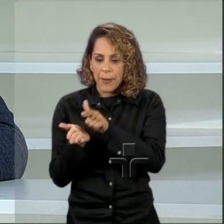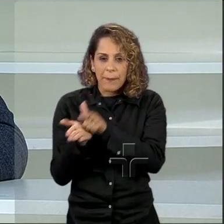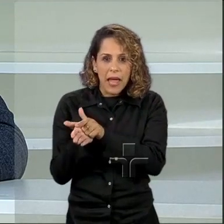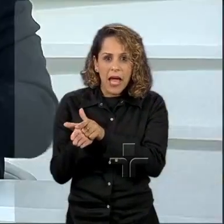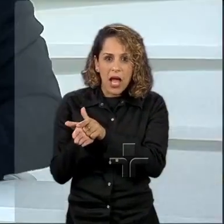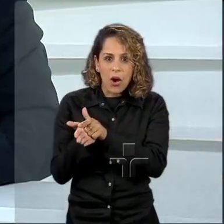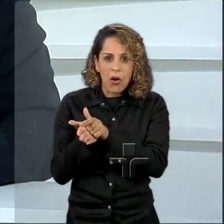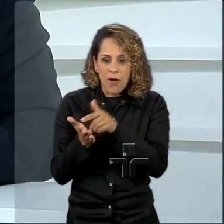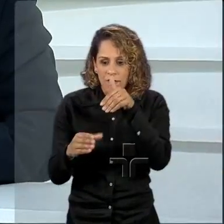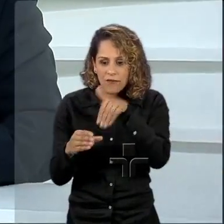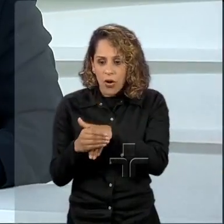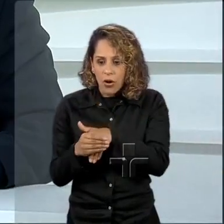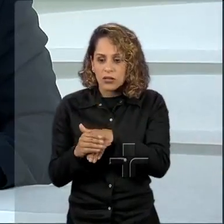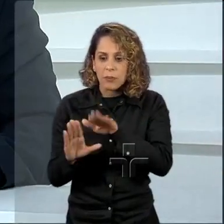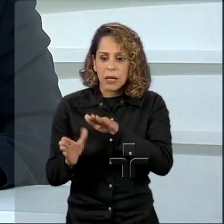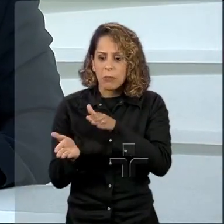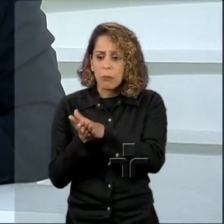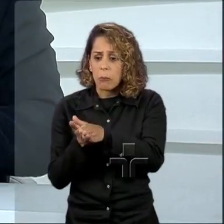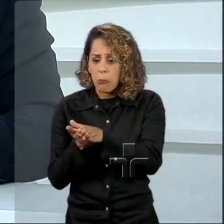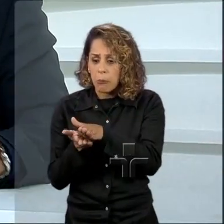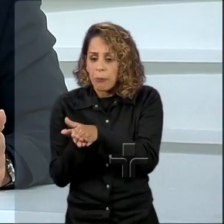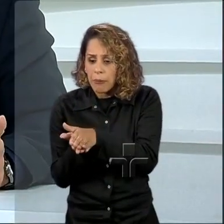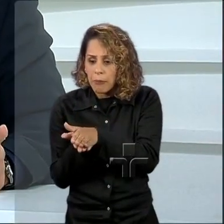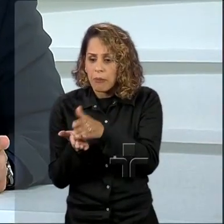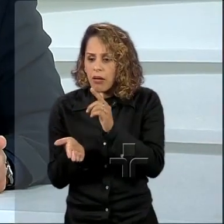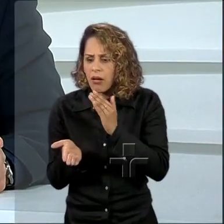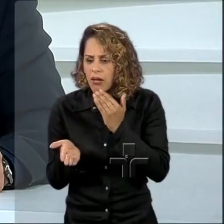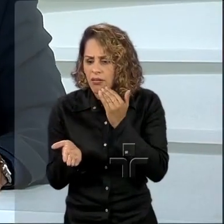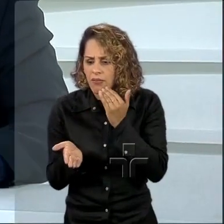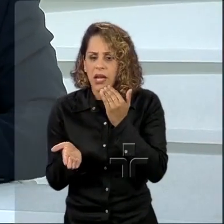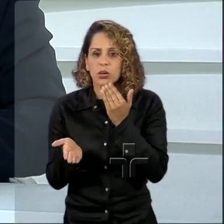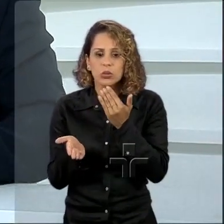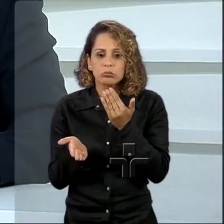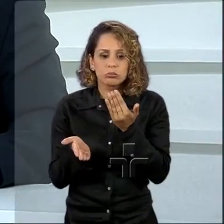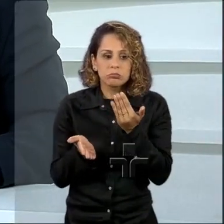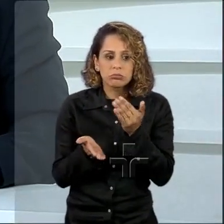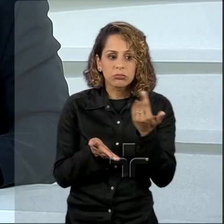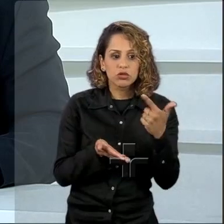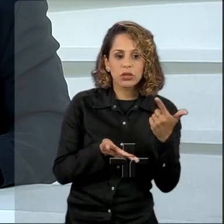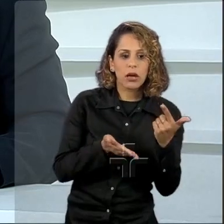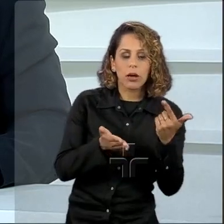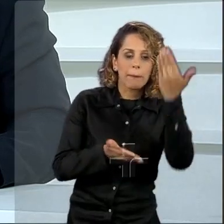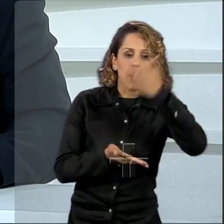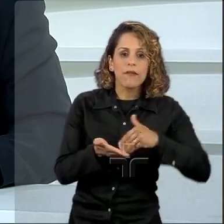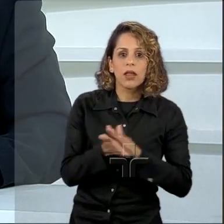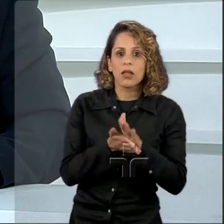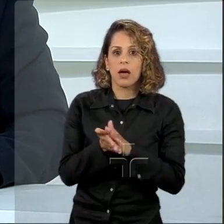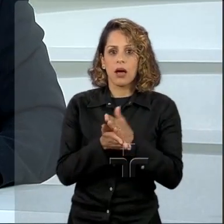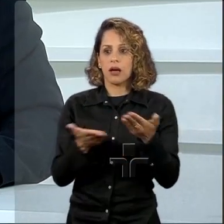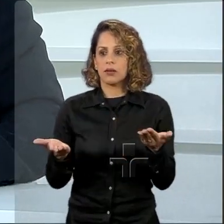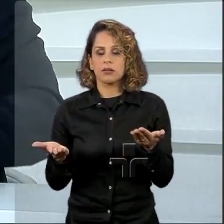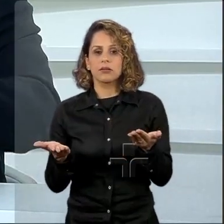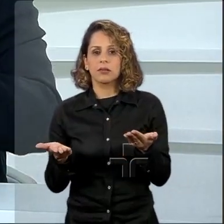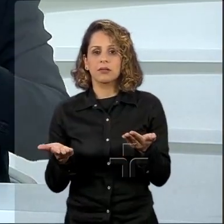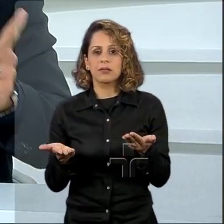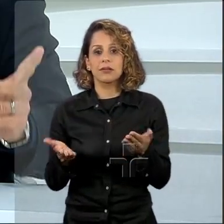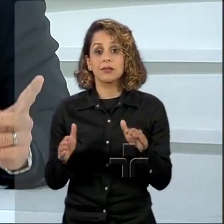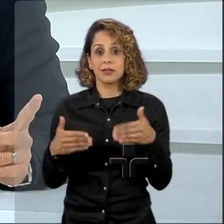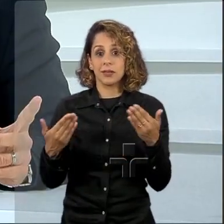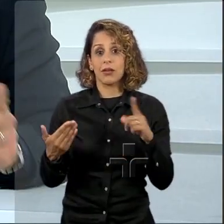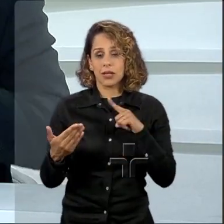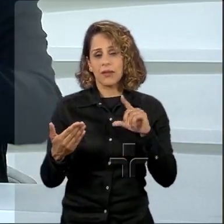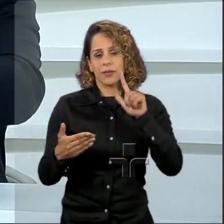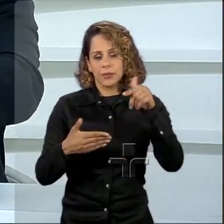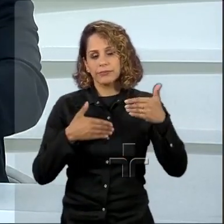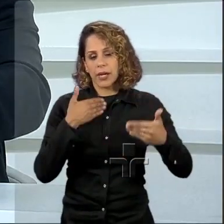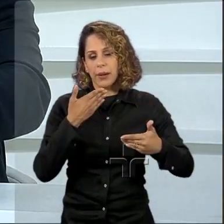outro partido, ele não tinha como votar naquele que ele gostava, todo aquele tipo de problema. Você vai aprimorando esse processo, até durante a ditadura militar aprimorou o